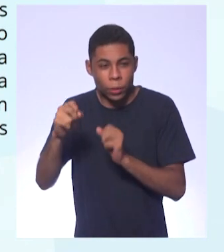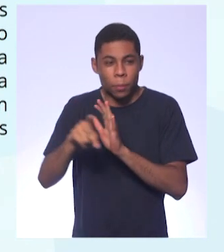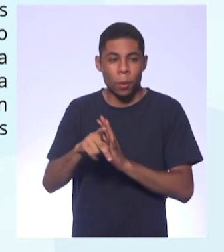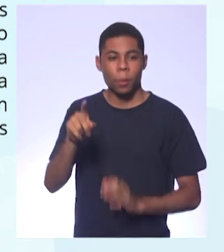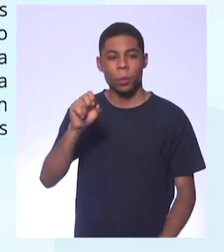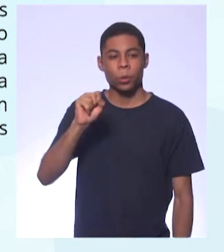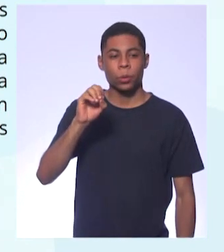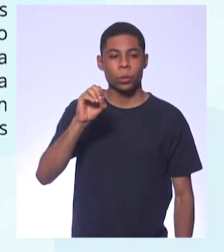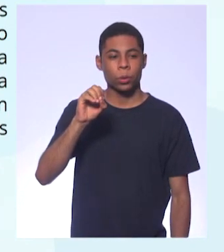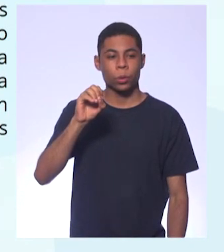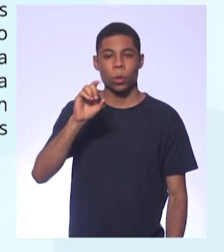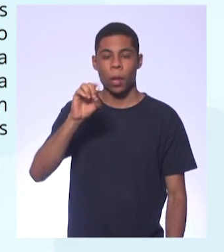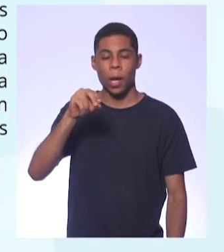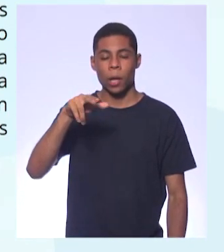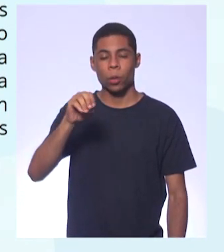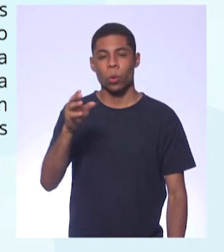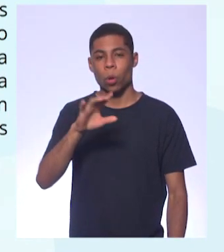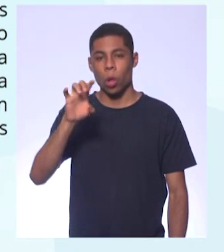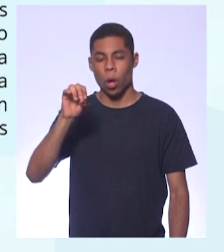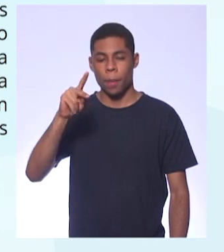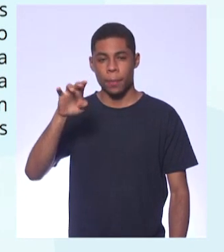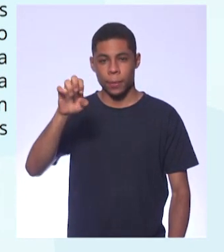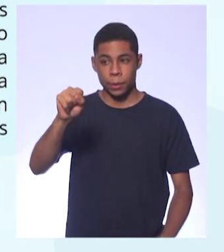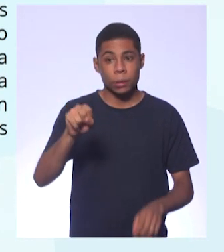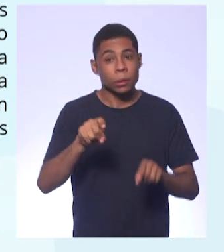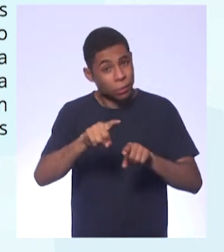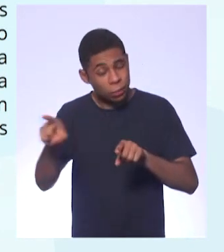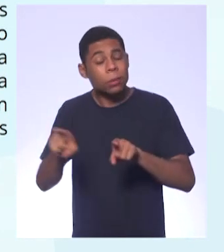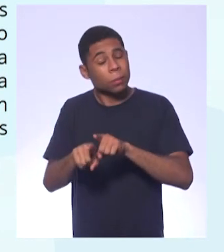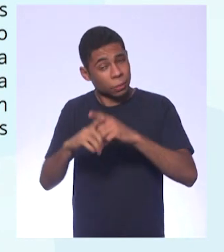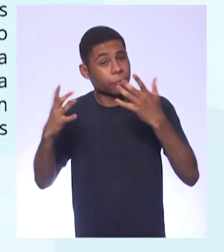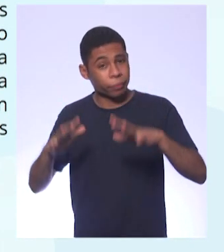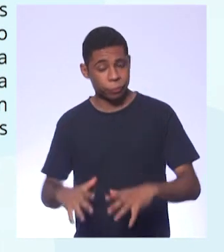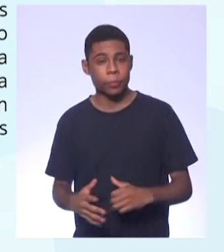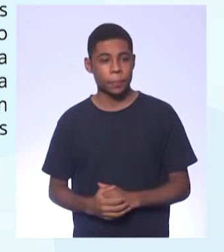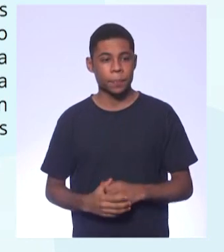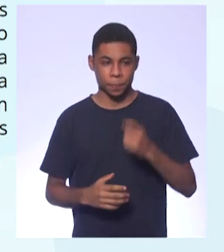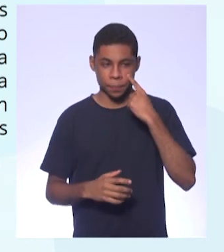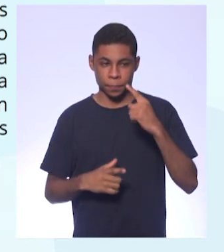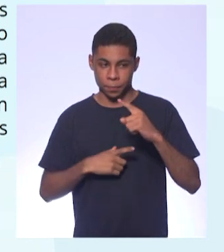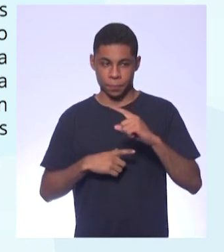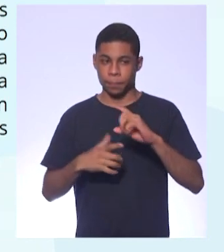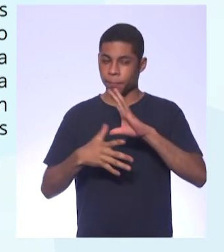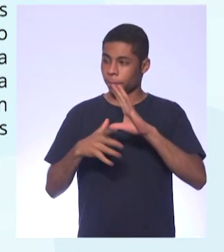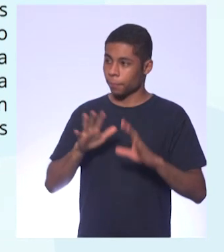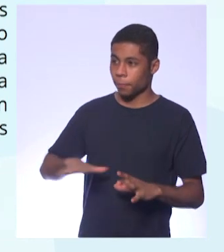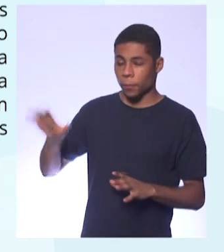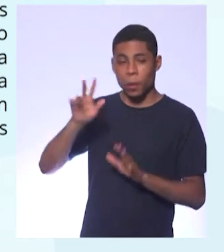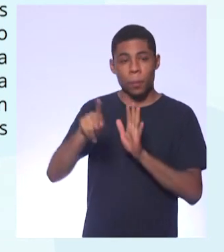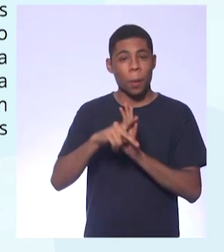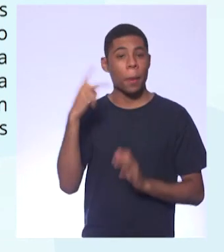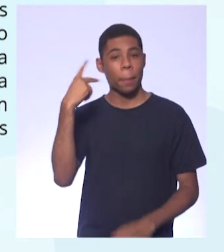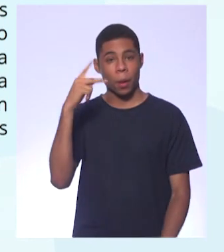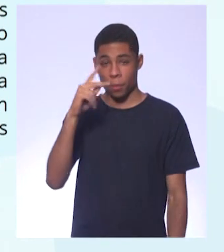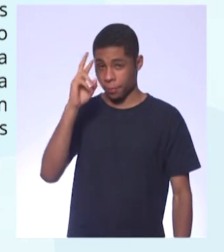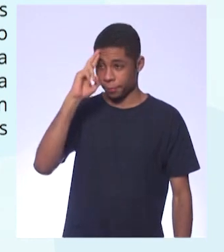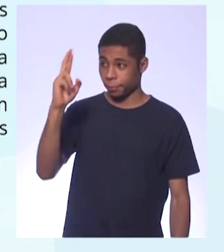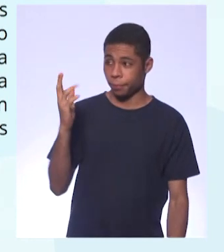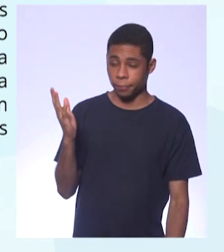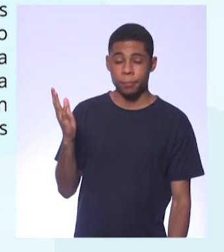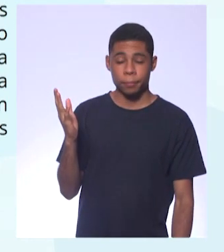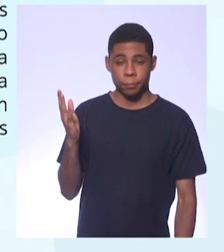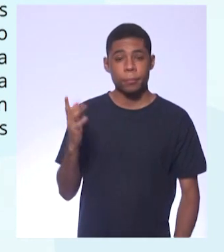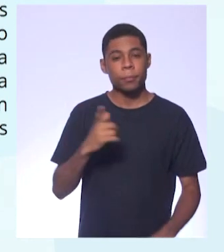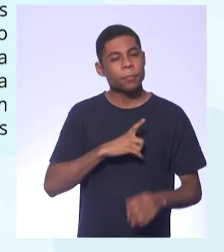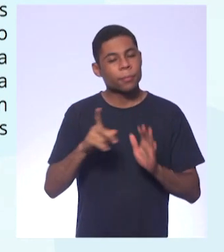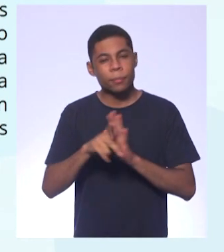aí nos mapas que muitos territórios, por exemplo, do lado direito, a gente vê lá, território pretendido pelo Paraguai. E aí há aquela questão